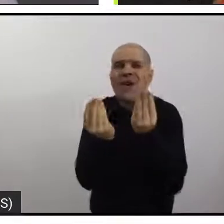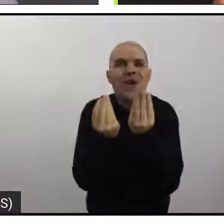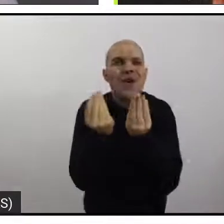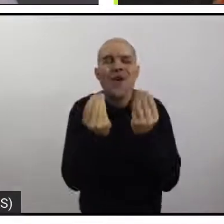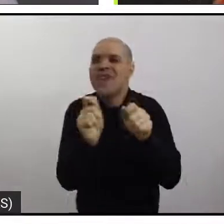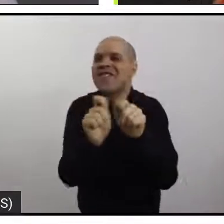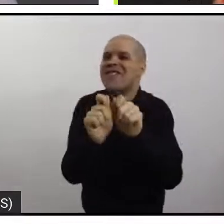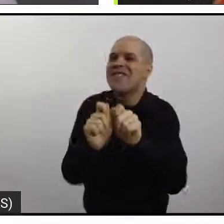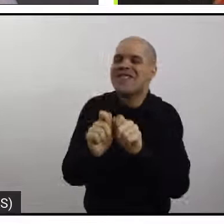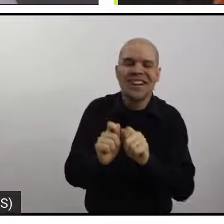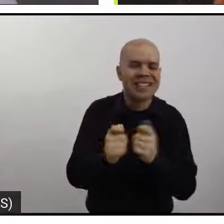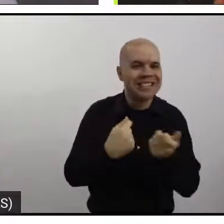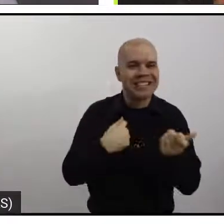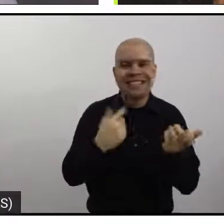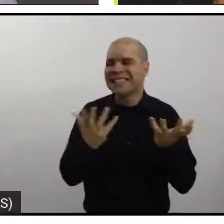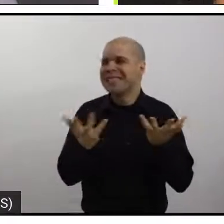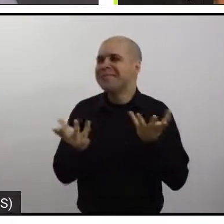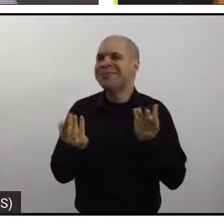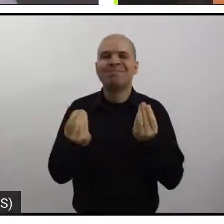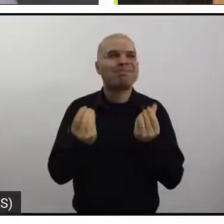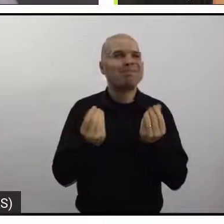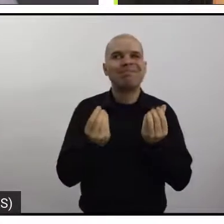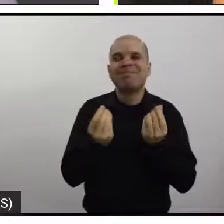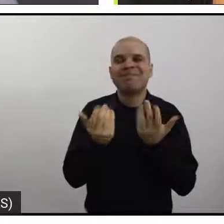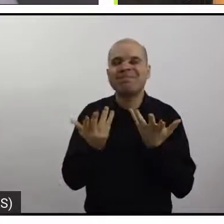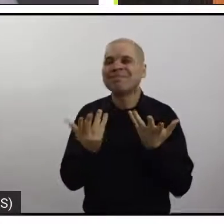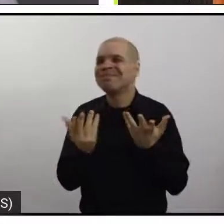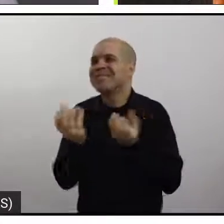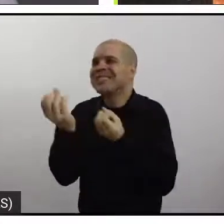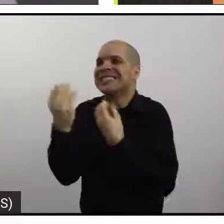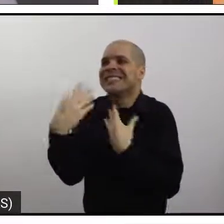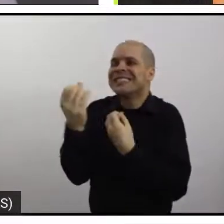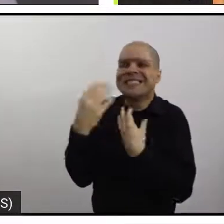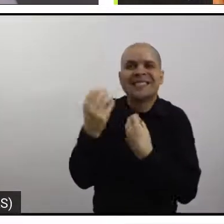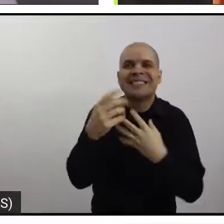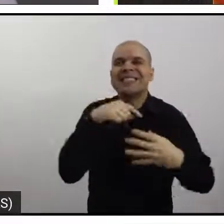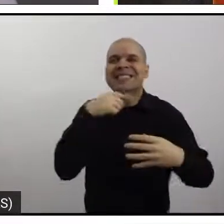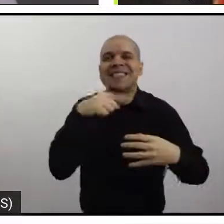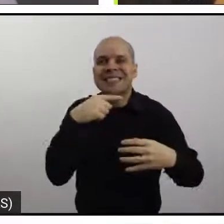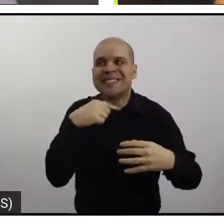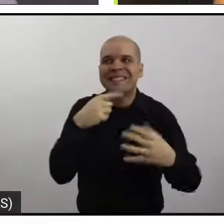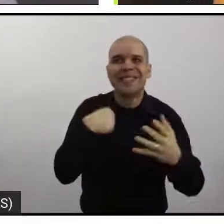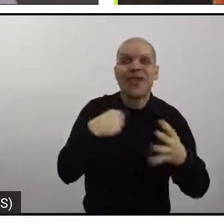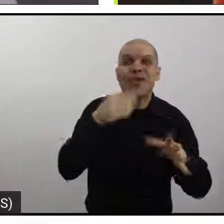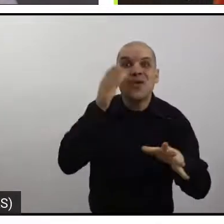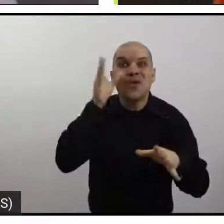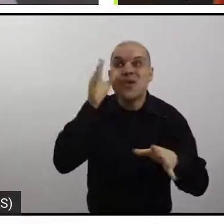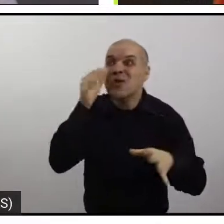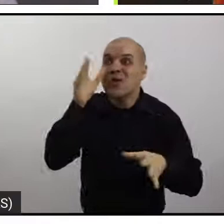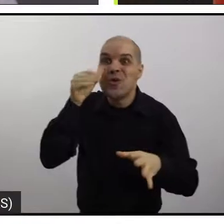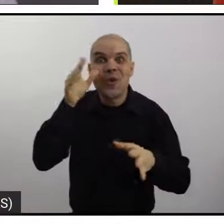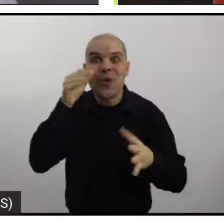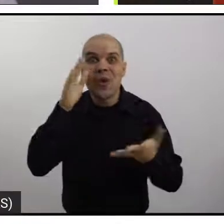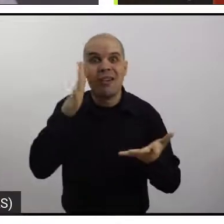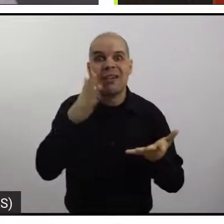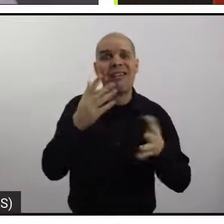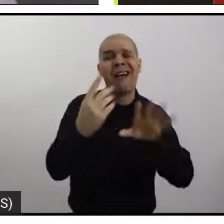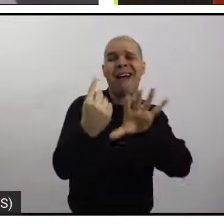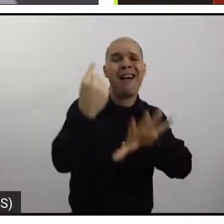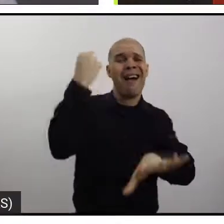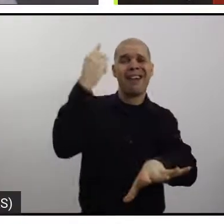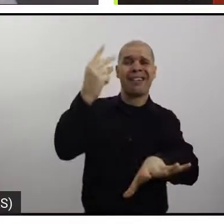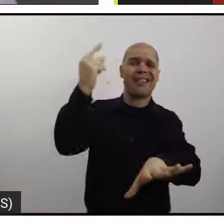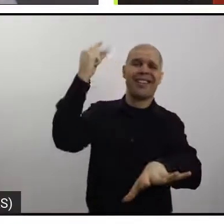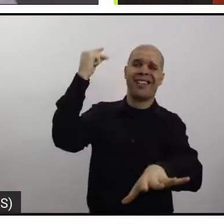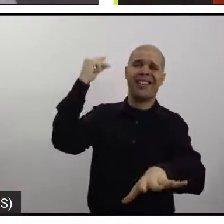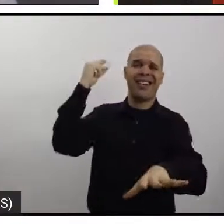que era meio nada ainda. Assim, tudo ainda ia acontecer, estava tudo... ainda à frente, né? Que era um pouco o momento da vida